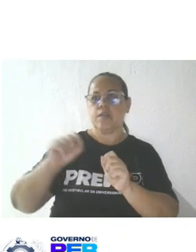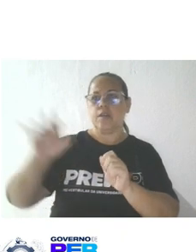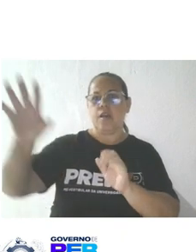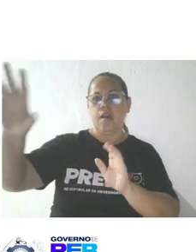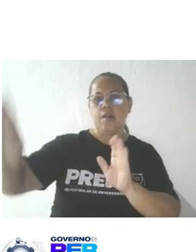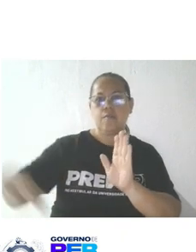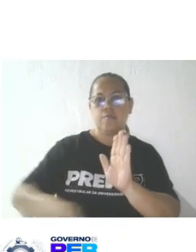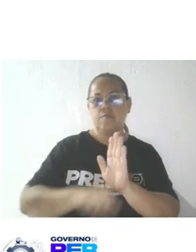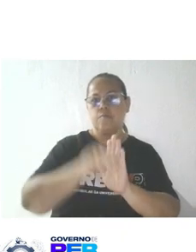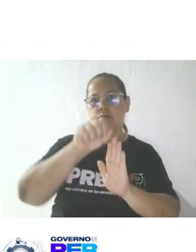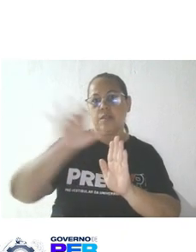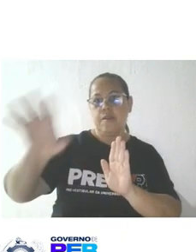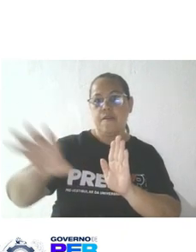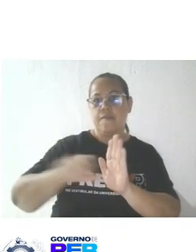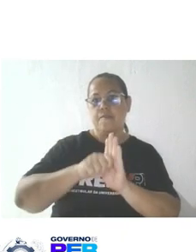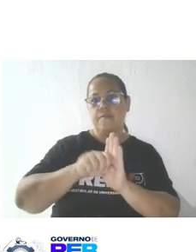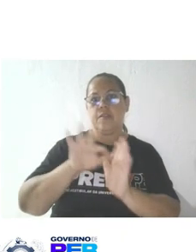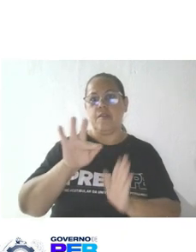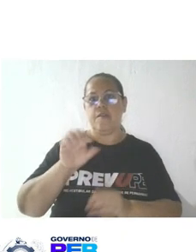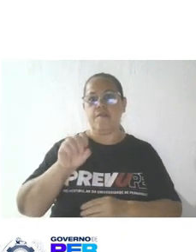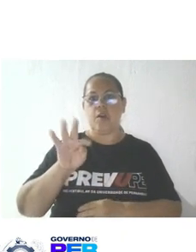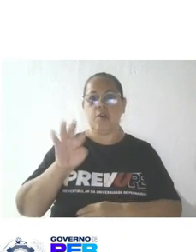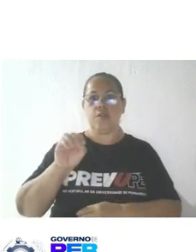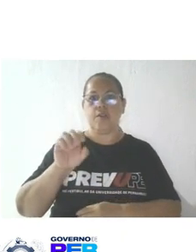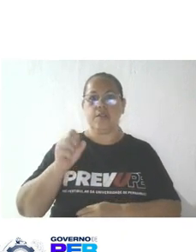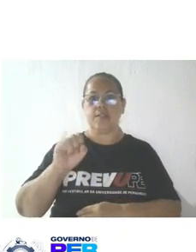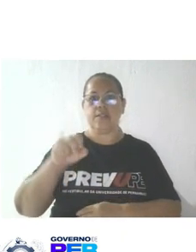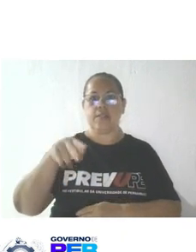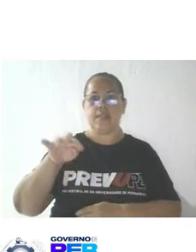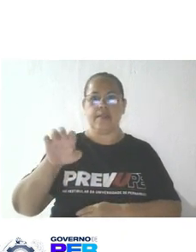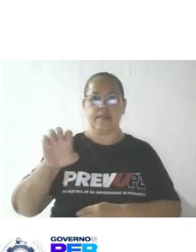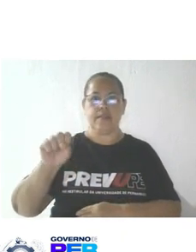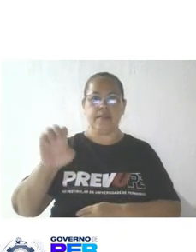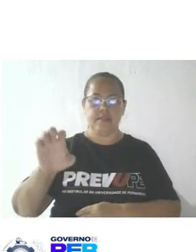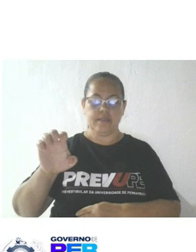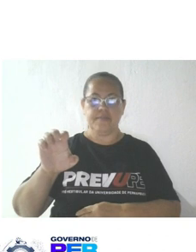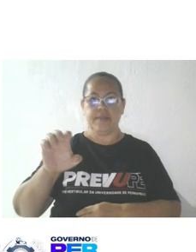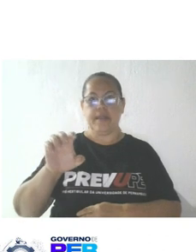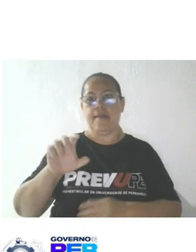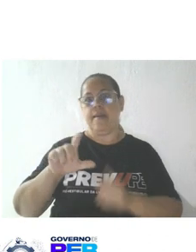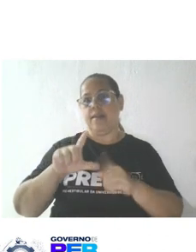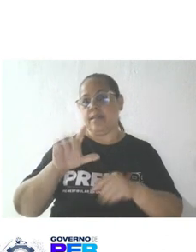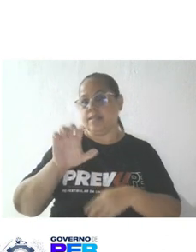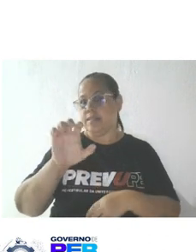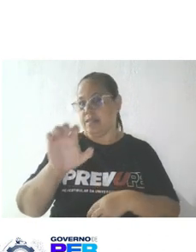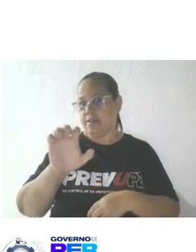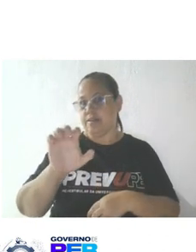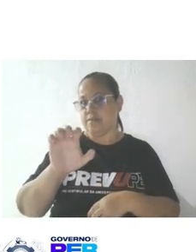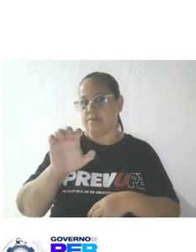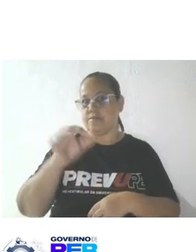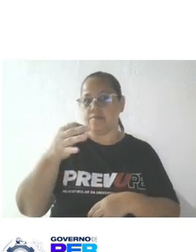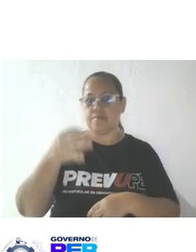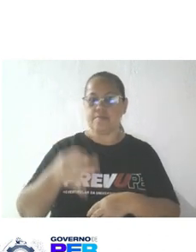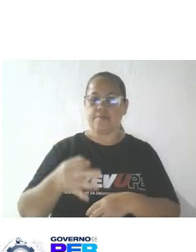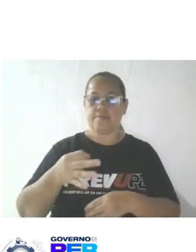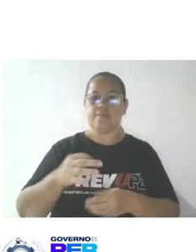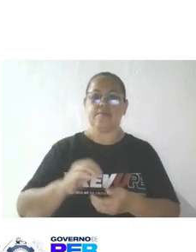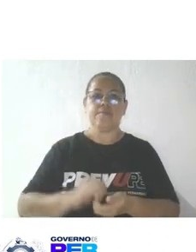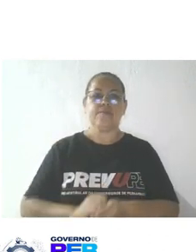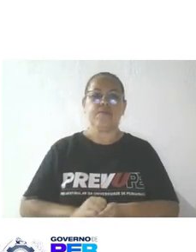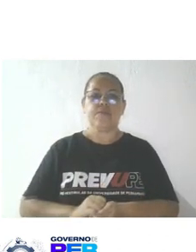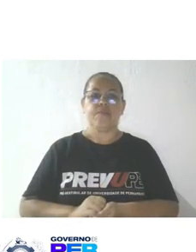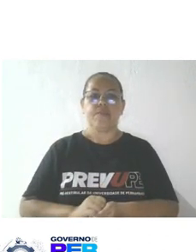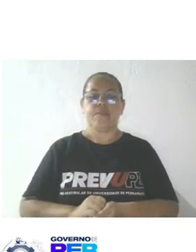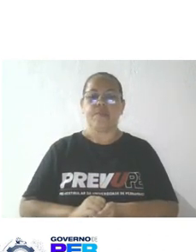Logo, pessoal, para a nossa resposta só resta aí a letra E. A respiração, a fermentação alcoólica e a fotossíntese.